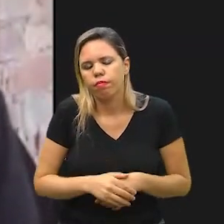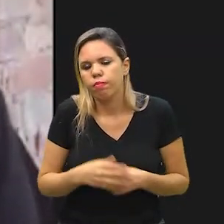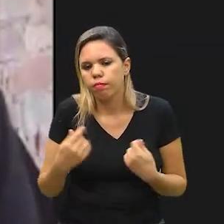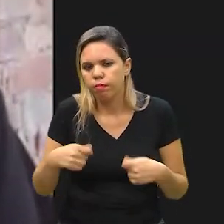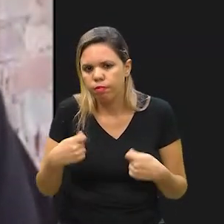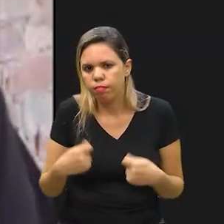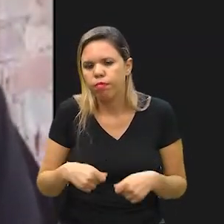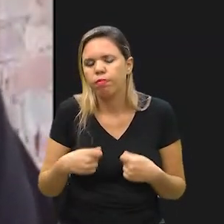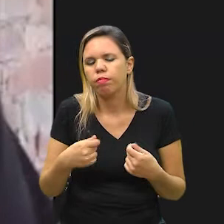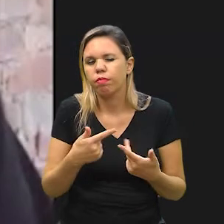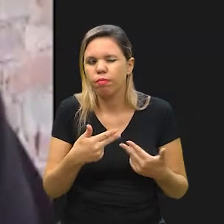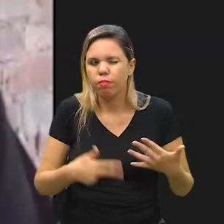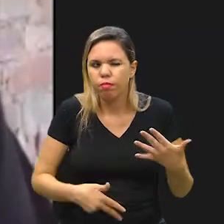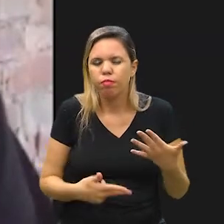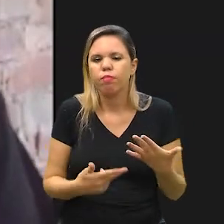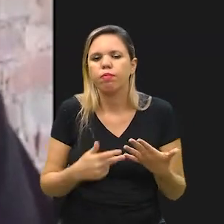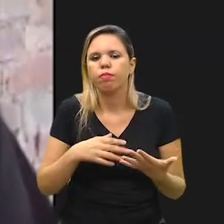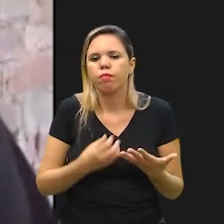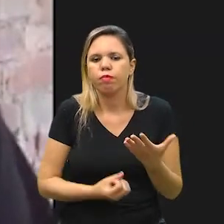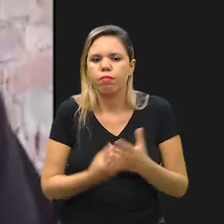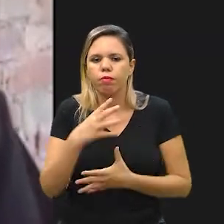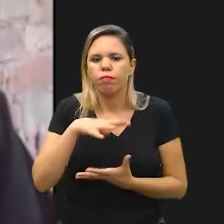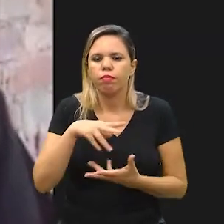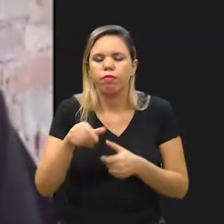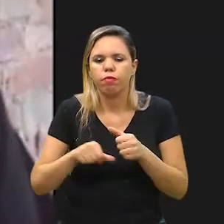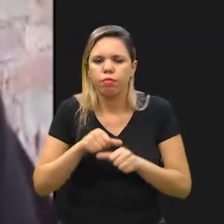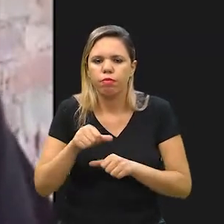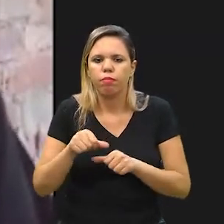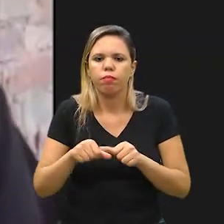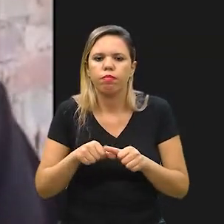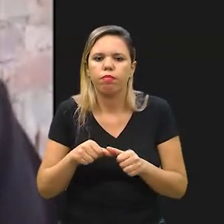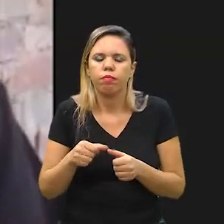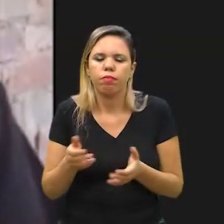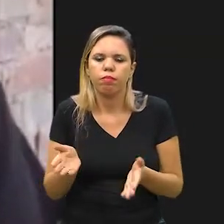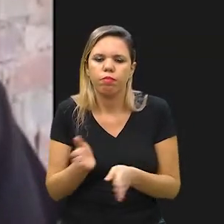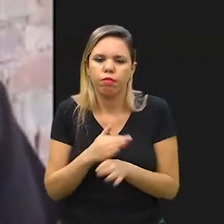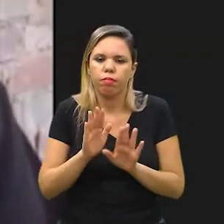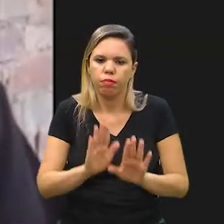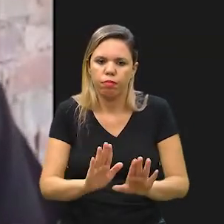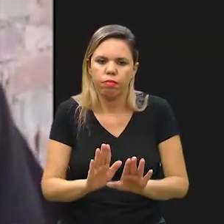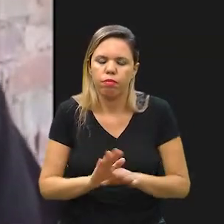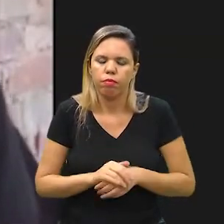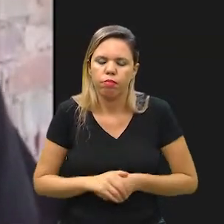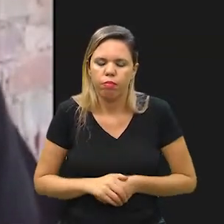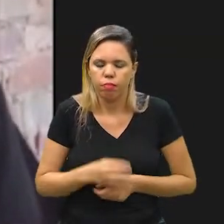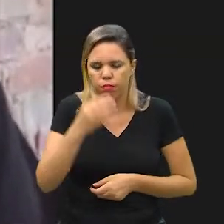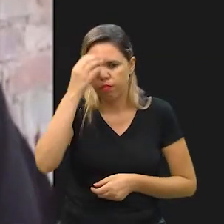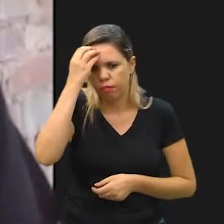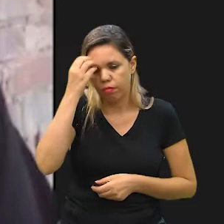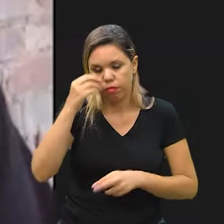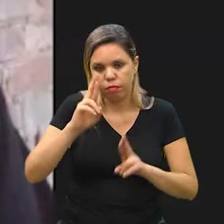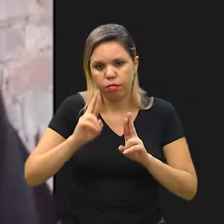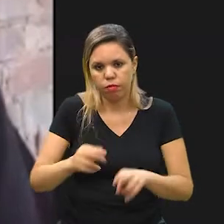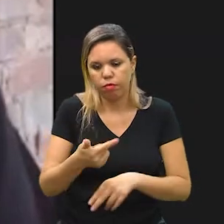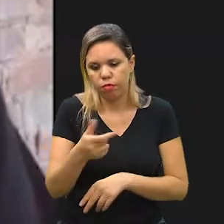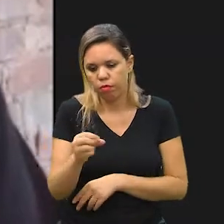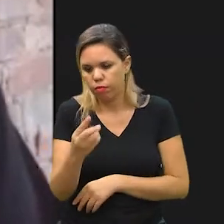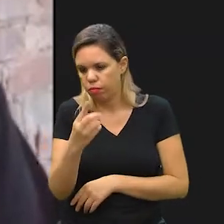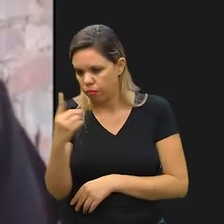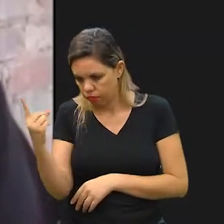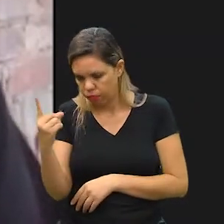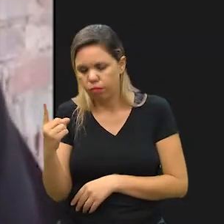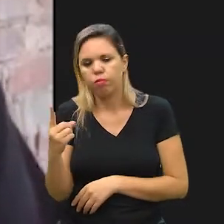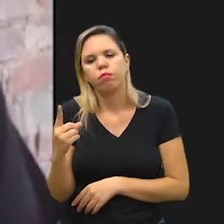precisasse refletir em algumas coisas mesmo, que estavam umas coisas muito fora do lugar. Mas eu espero que 2021 seja um